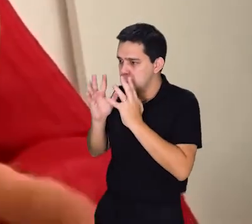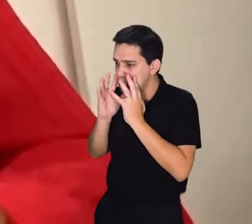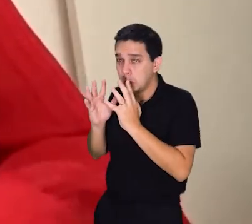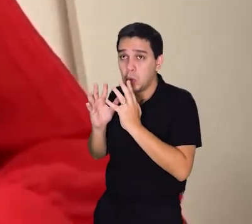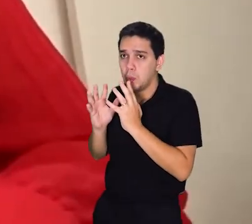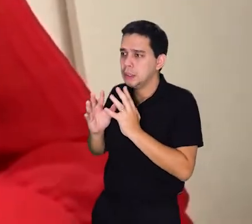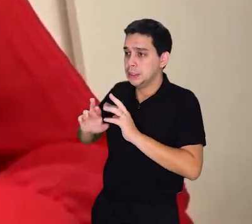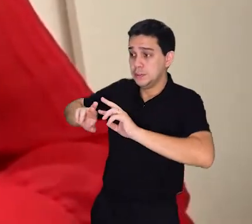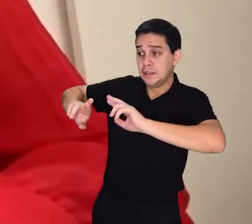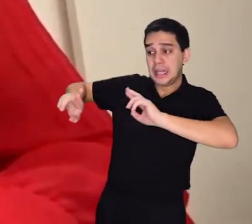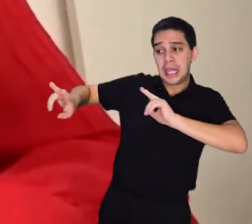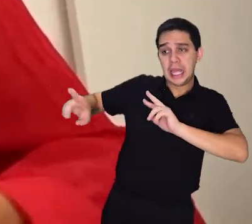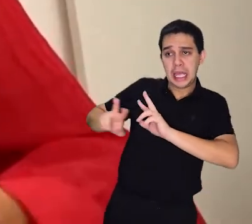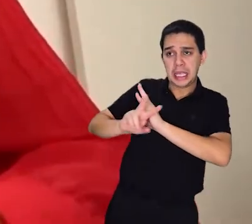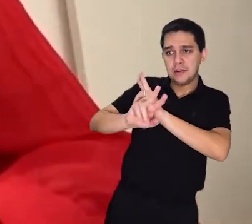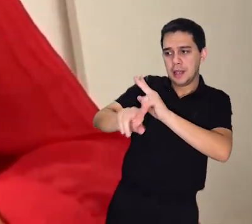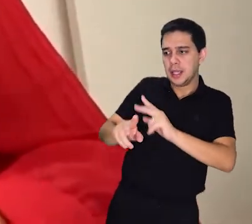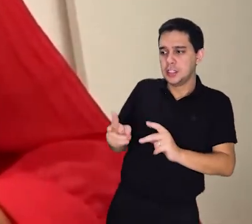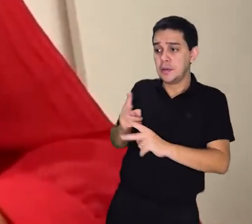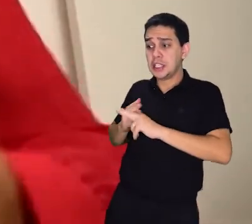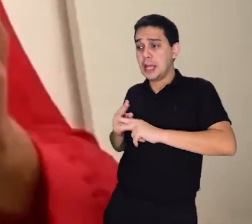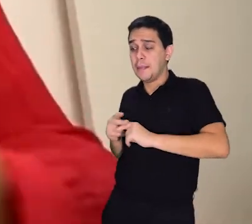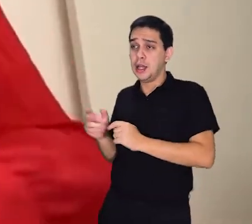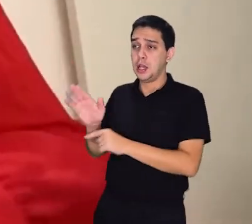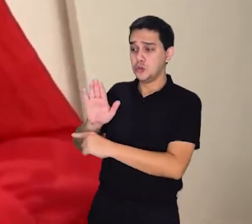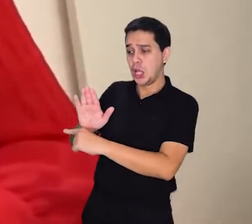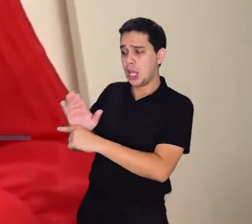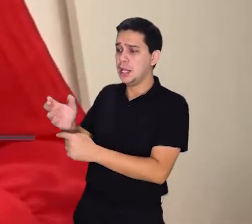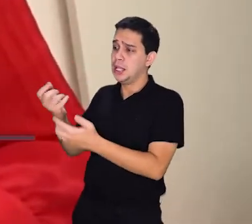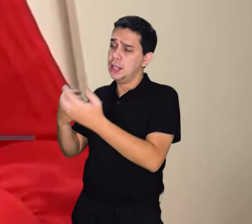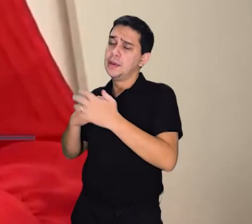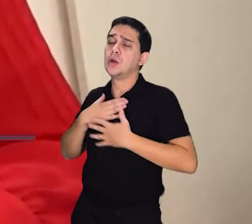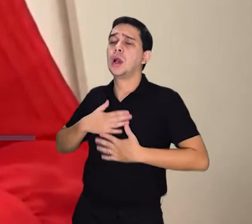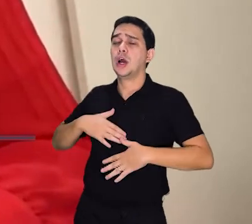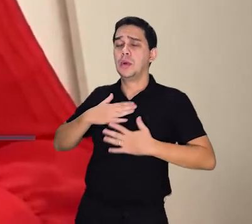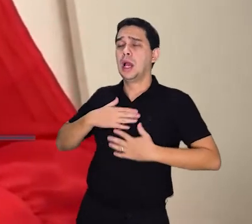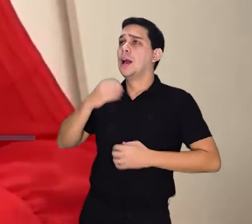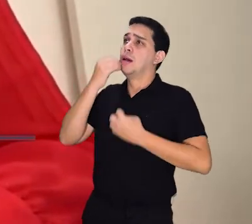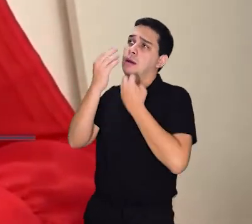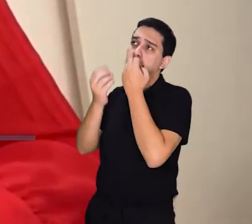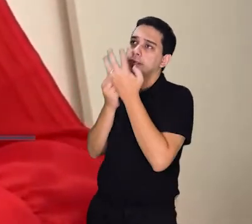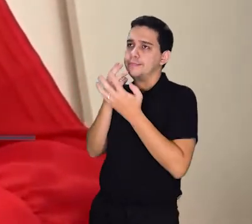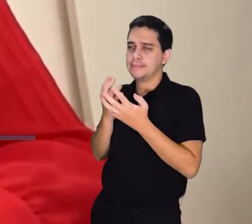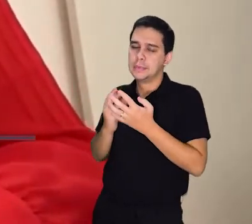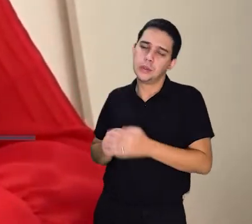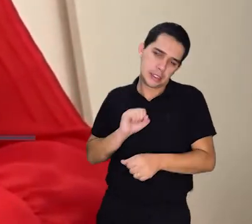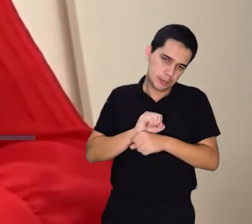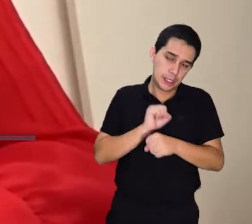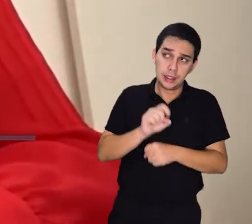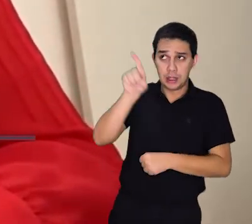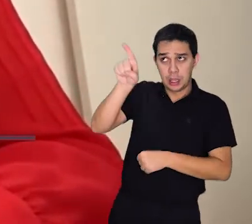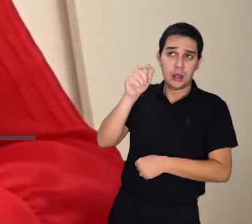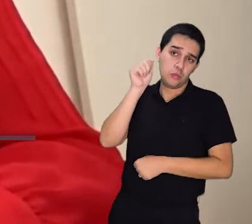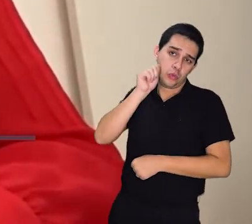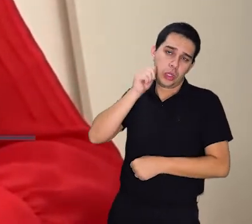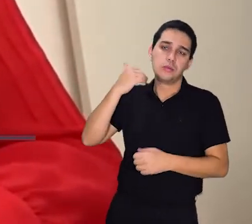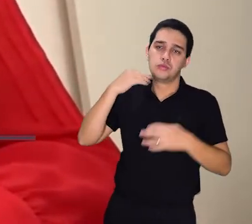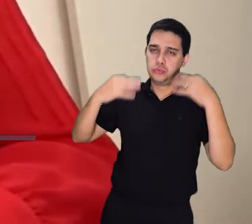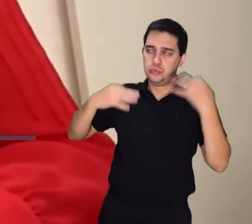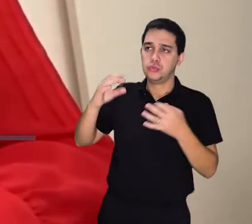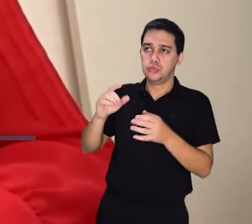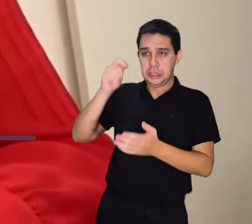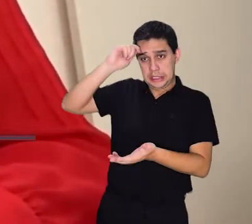de crime ou ato infracional. Então, esse pedido, no momento, a gente ainda está aguardando essa apreciação por parte da